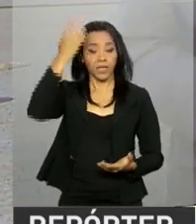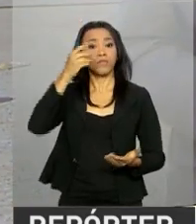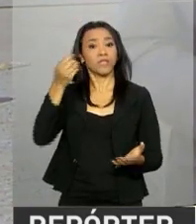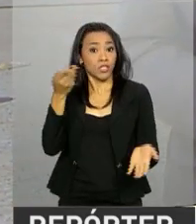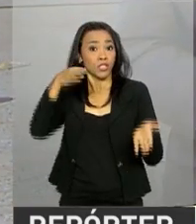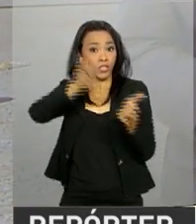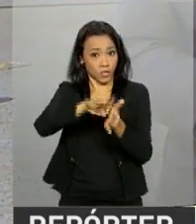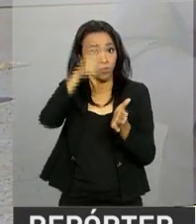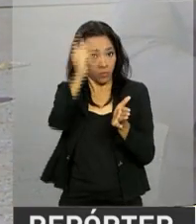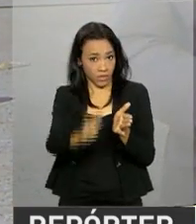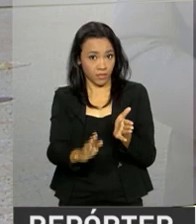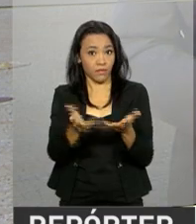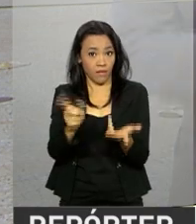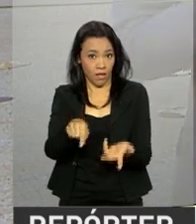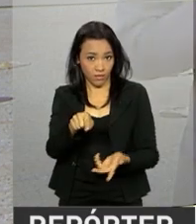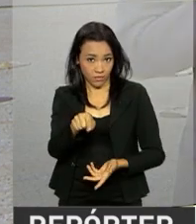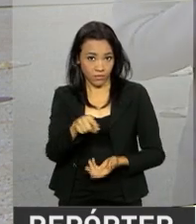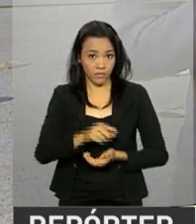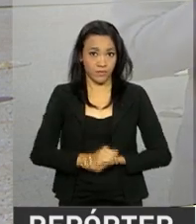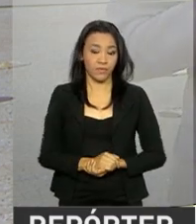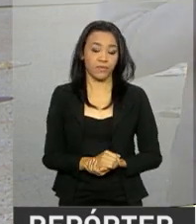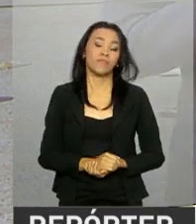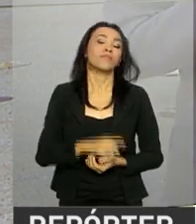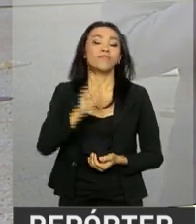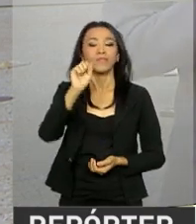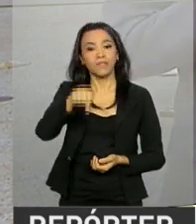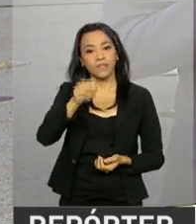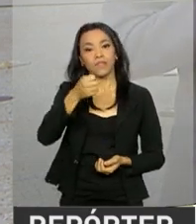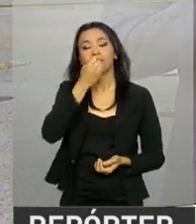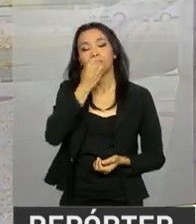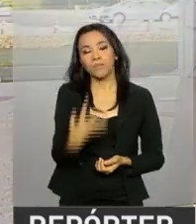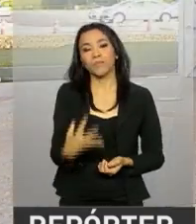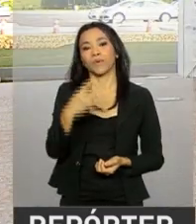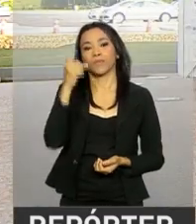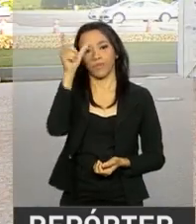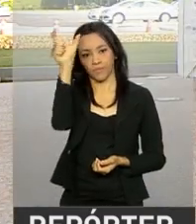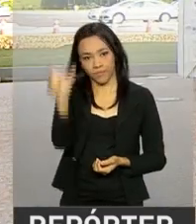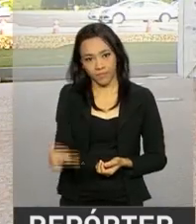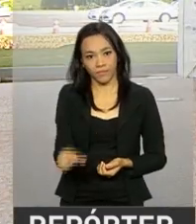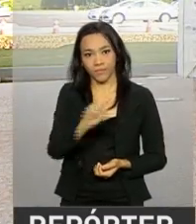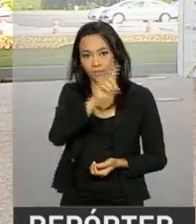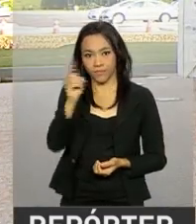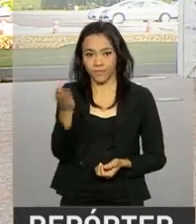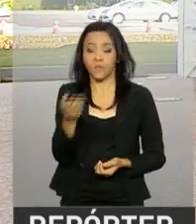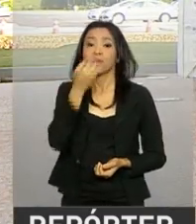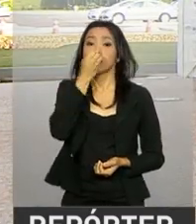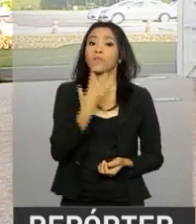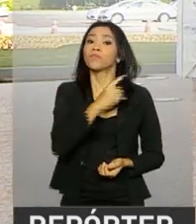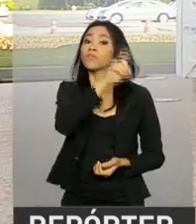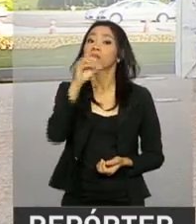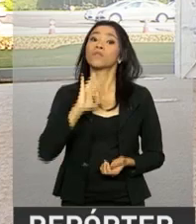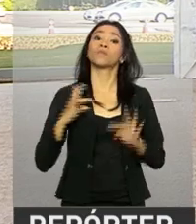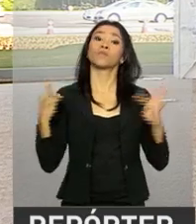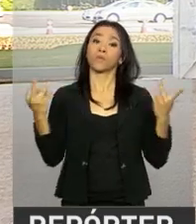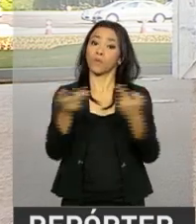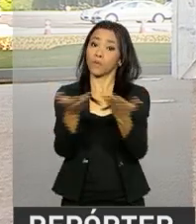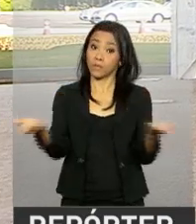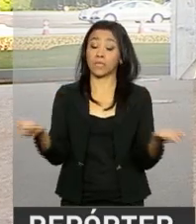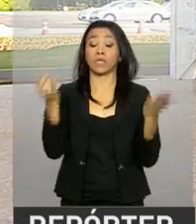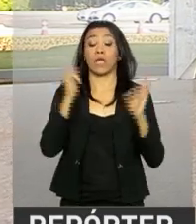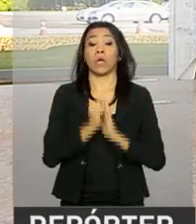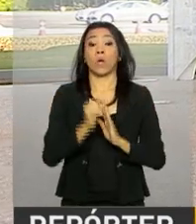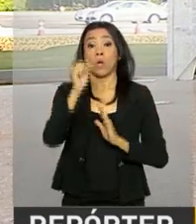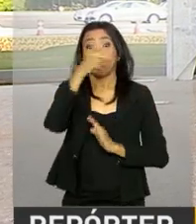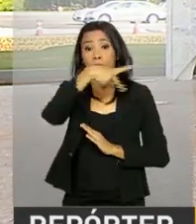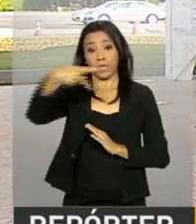a Nova York é isso exatamente Renata bom dia a você bom dia a todos o presidente Michel Temer já está de volta ao Brasil